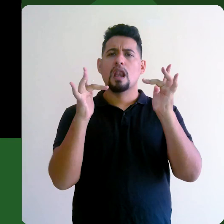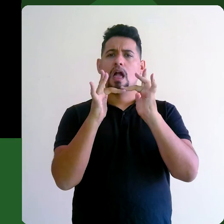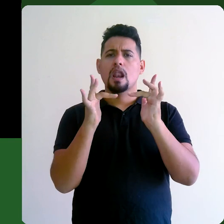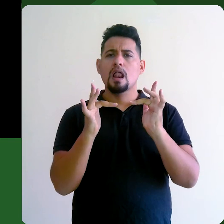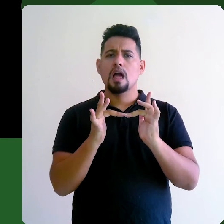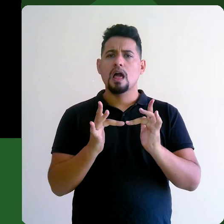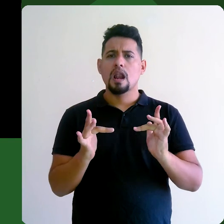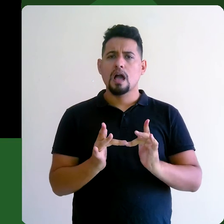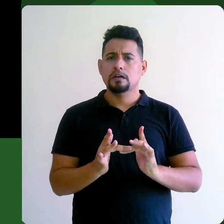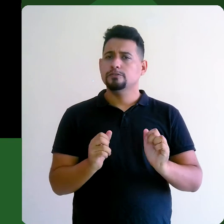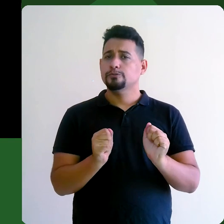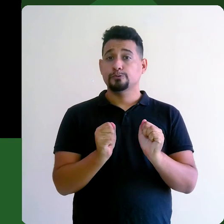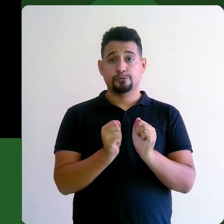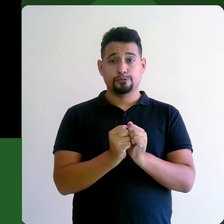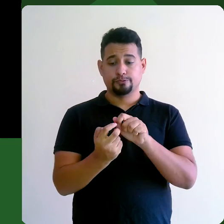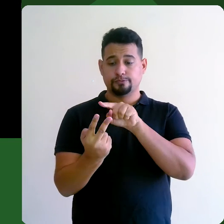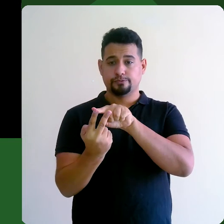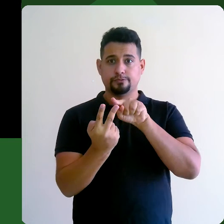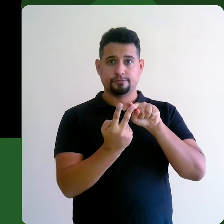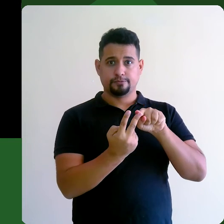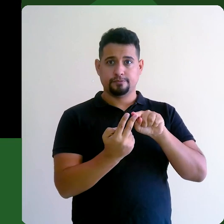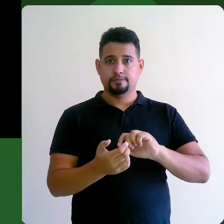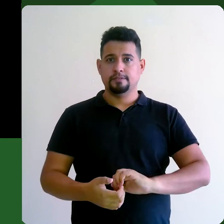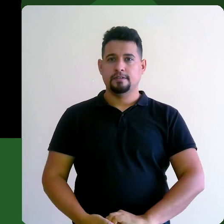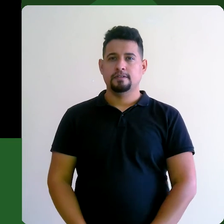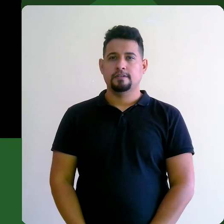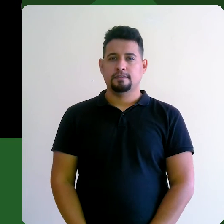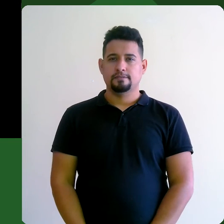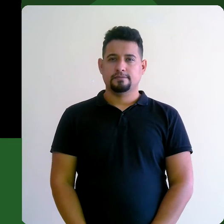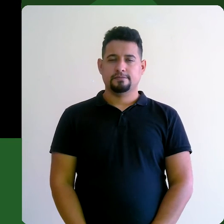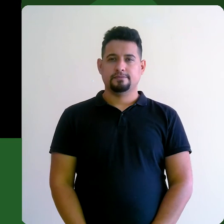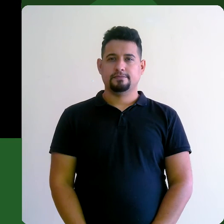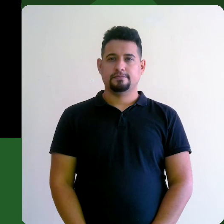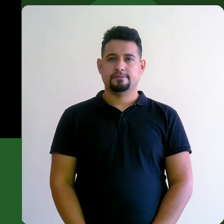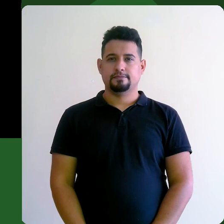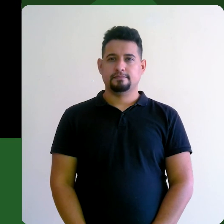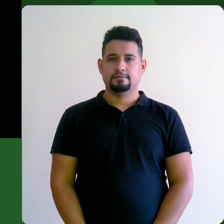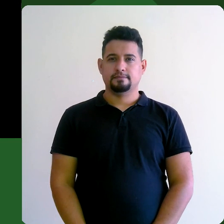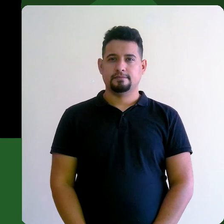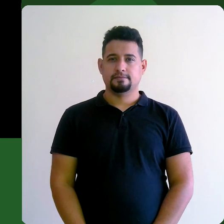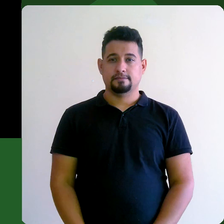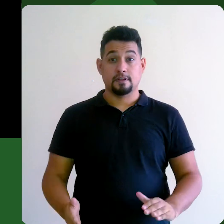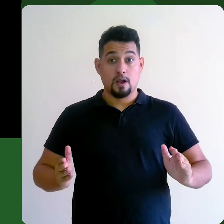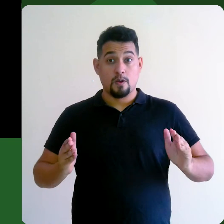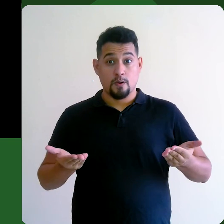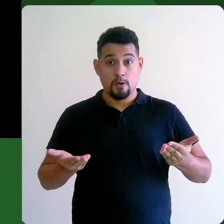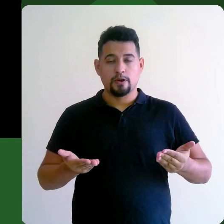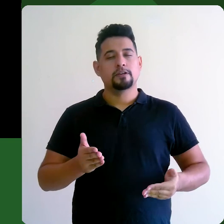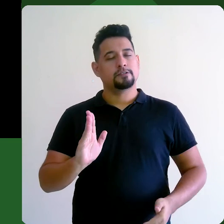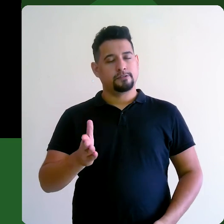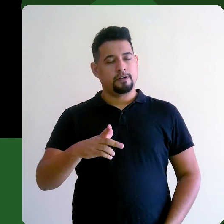centímetros. E fazer a ligação entre as duas marcações.